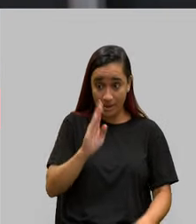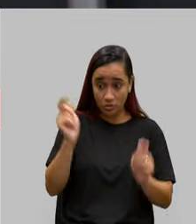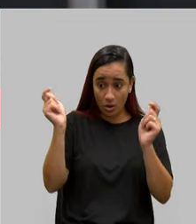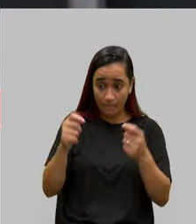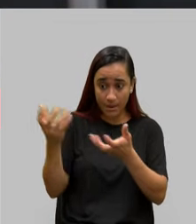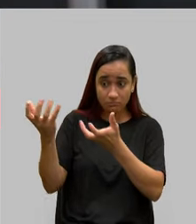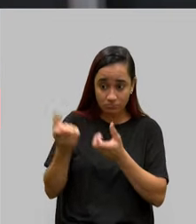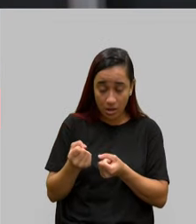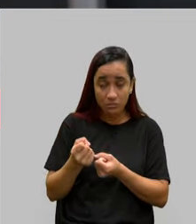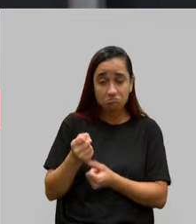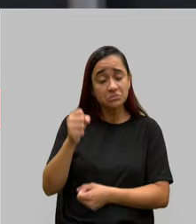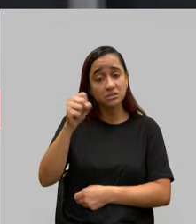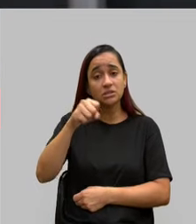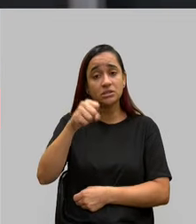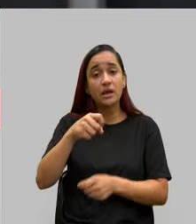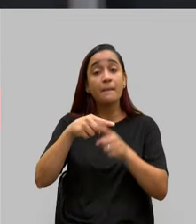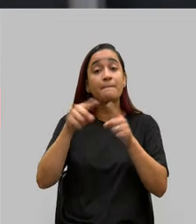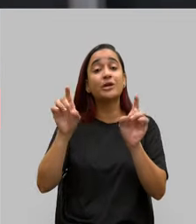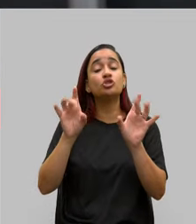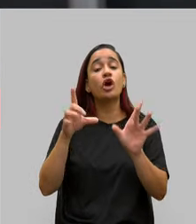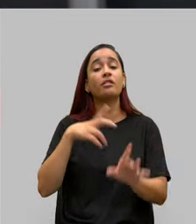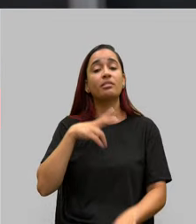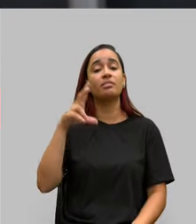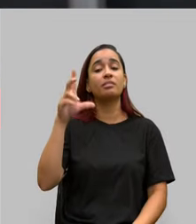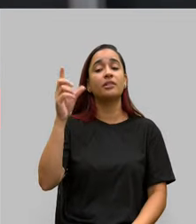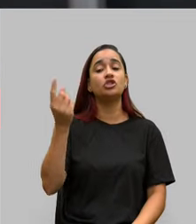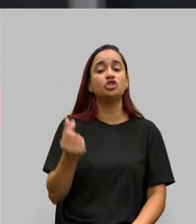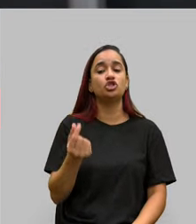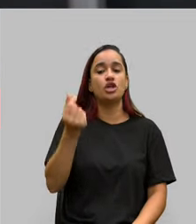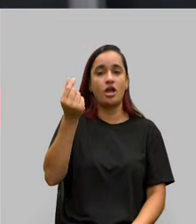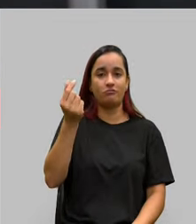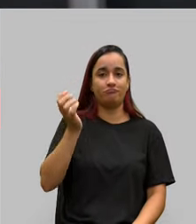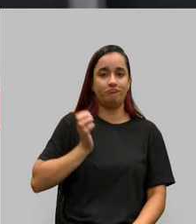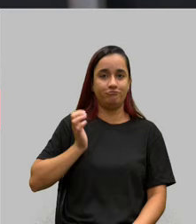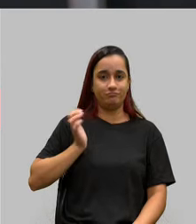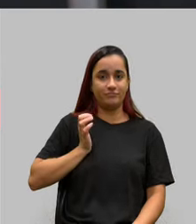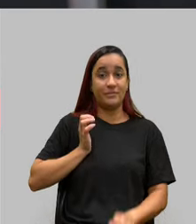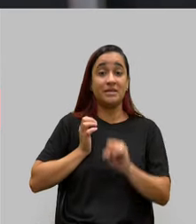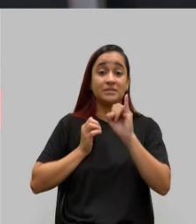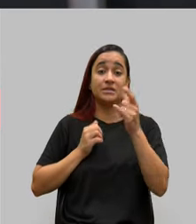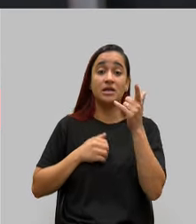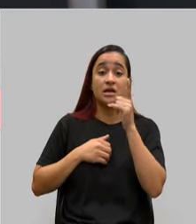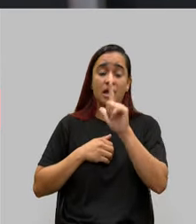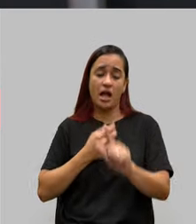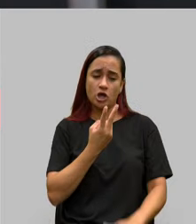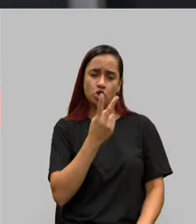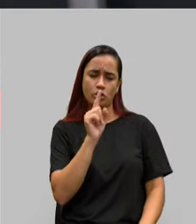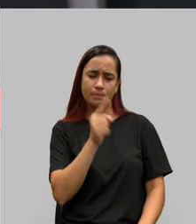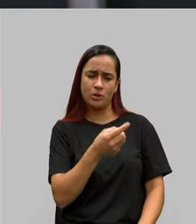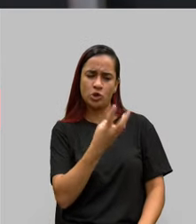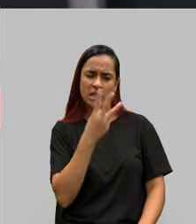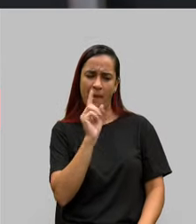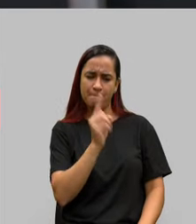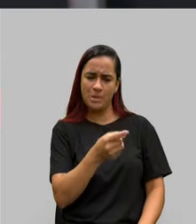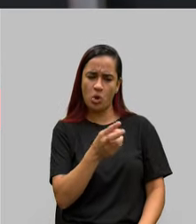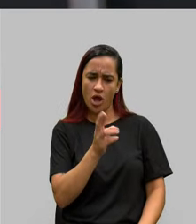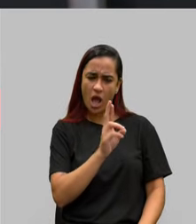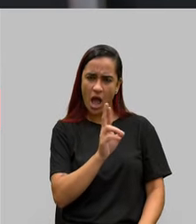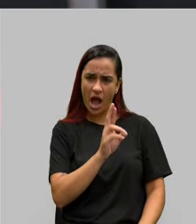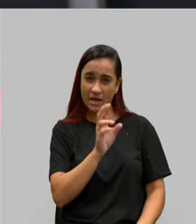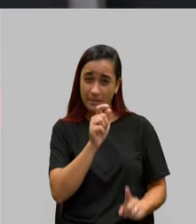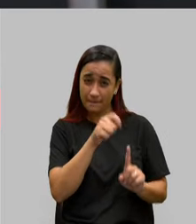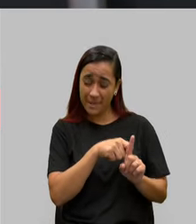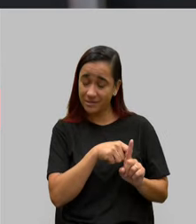tem dinheiro né quem tem em torno de do R 3.000 por mês para manter esse tratamento mas as pessoas